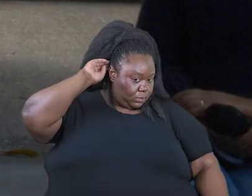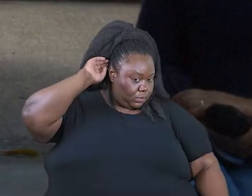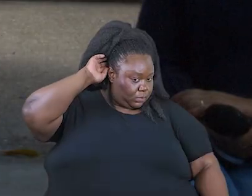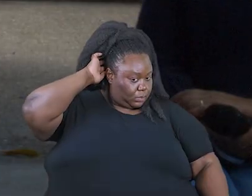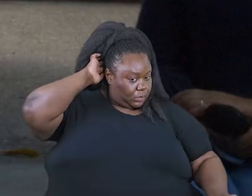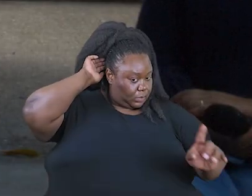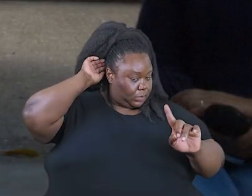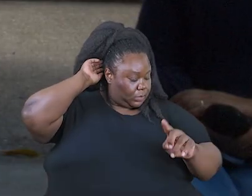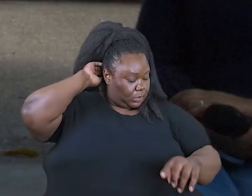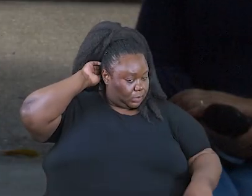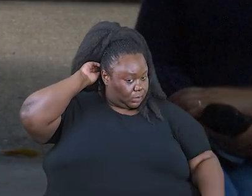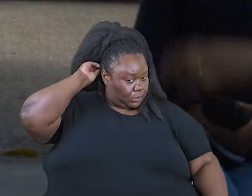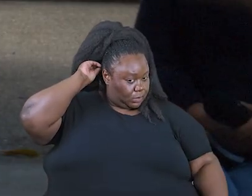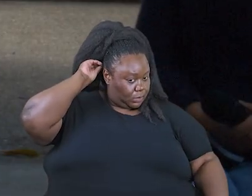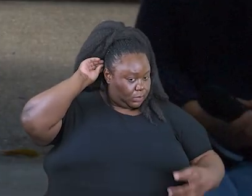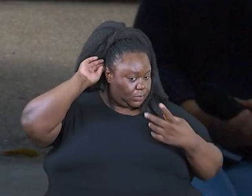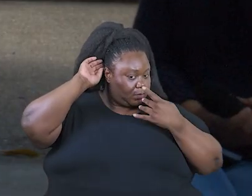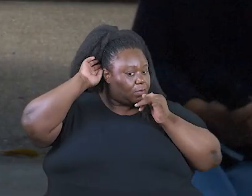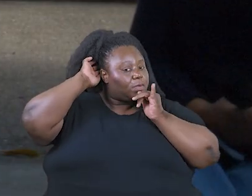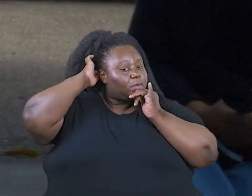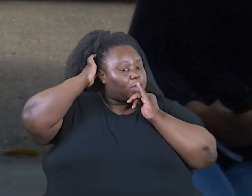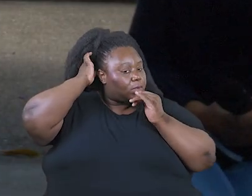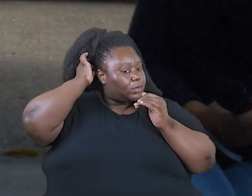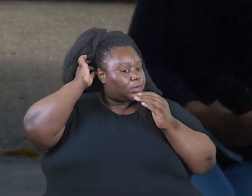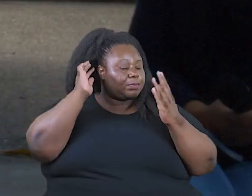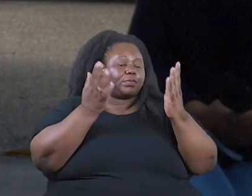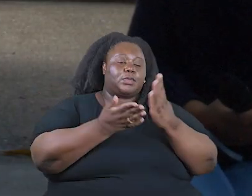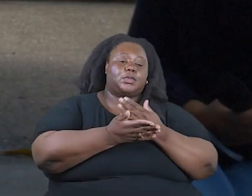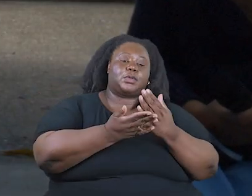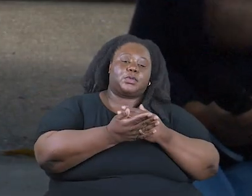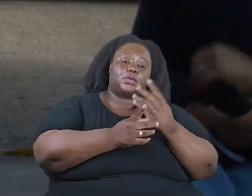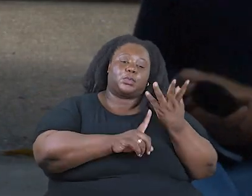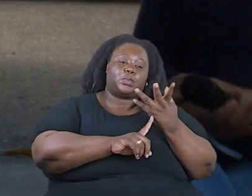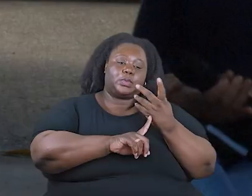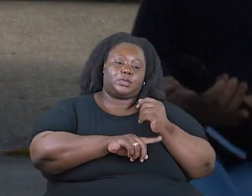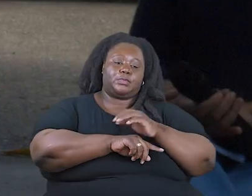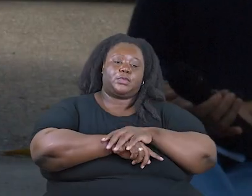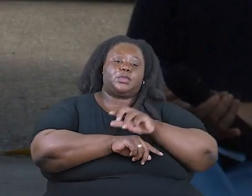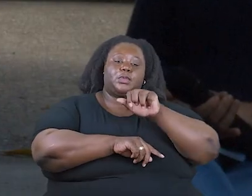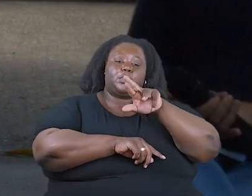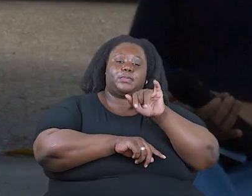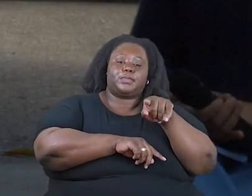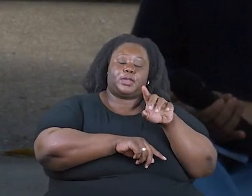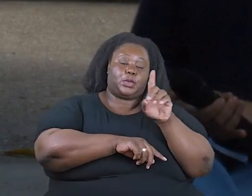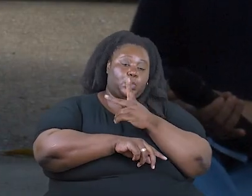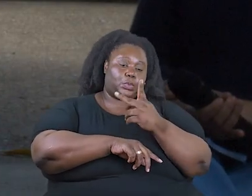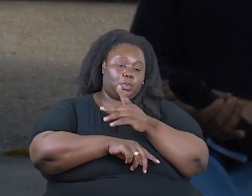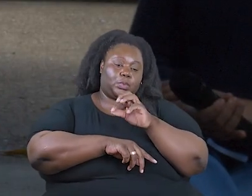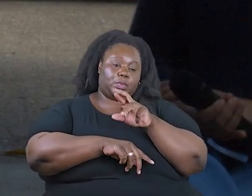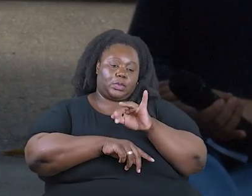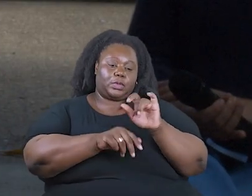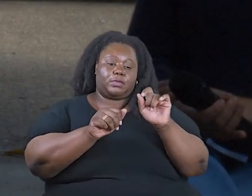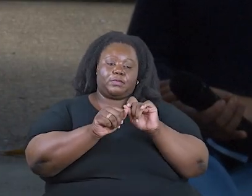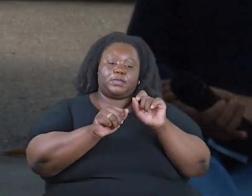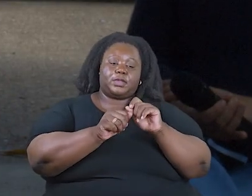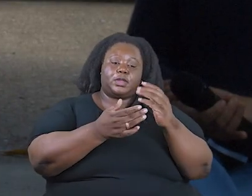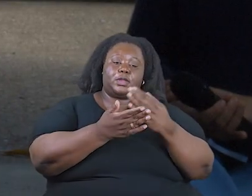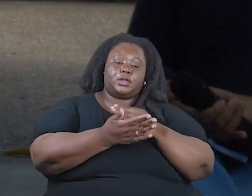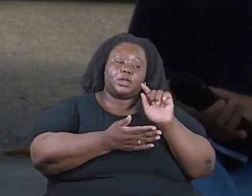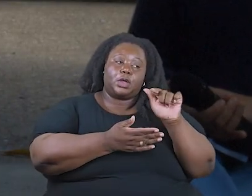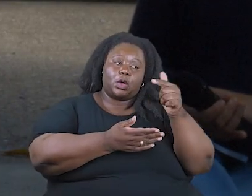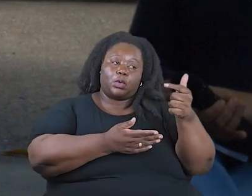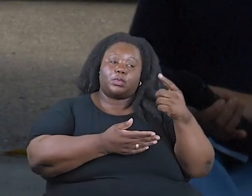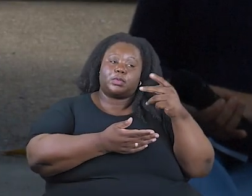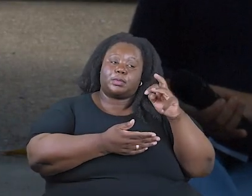Não. Eu vou dar um exemplo com um livro de artista do Paulo Bruschi. Ele e o Daniel Santiago fizeram um livro que chama